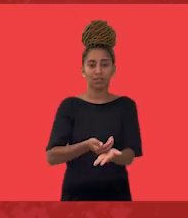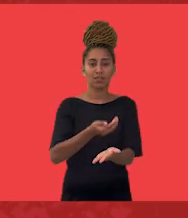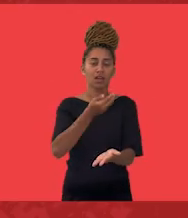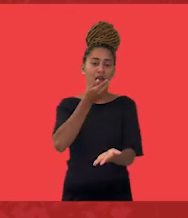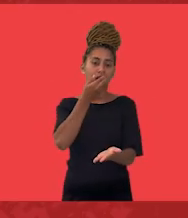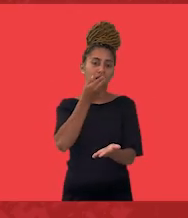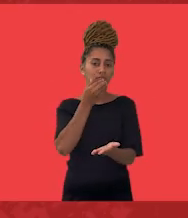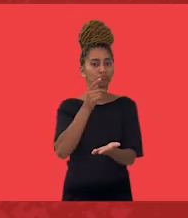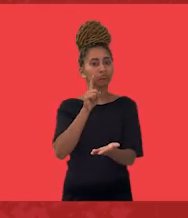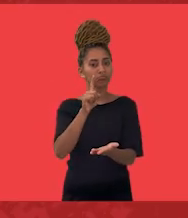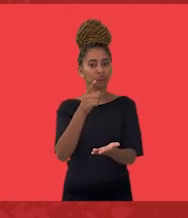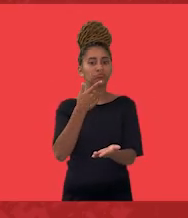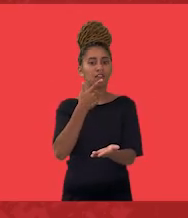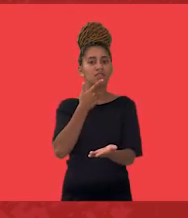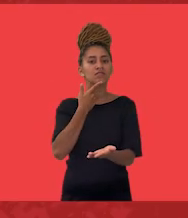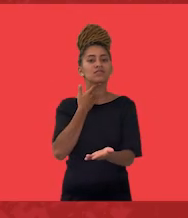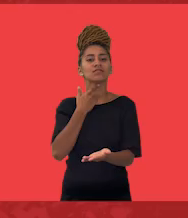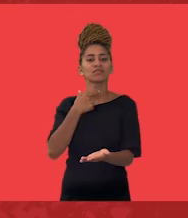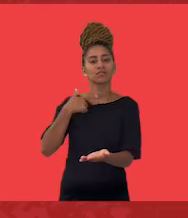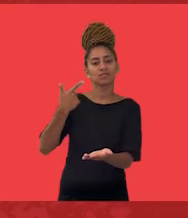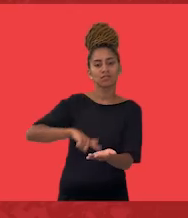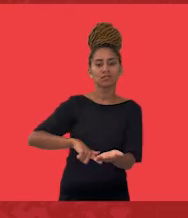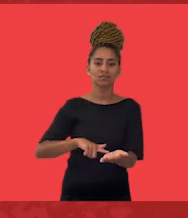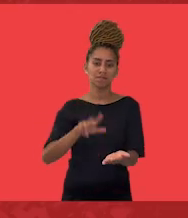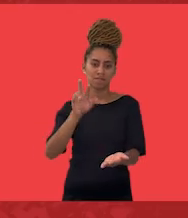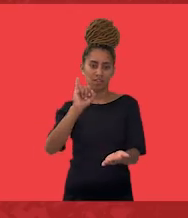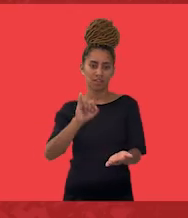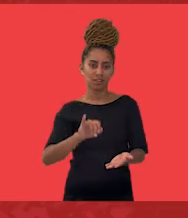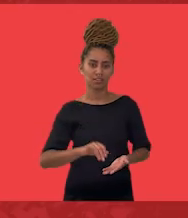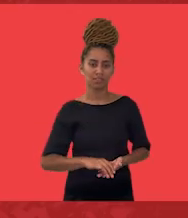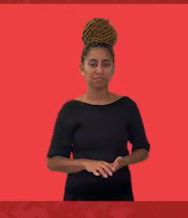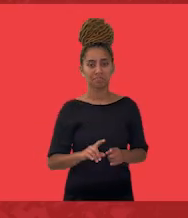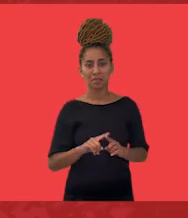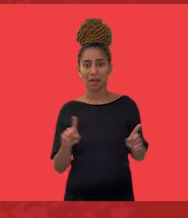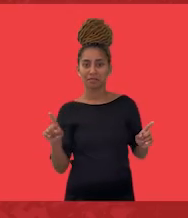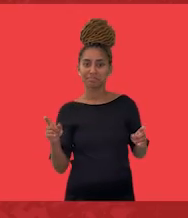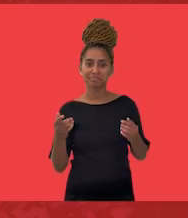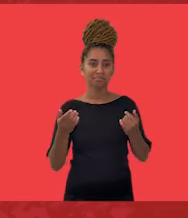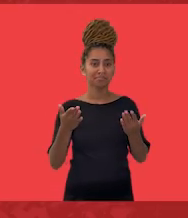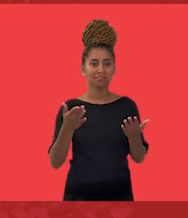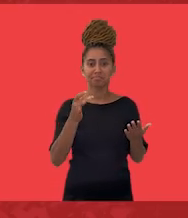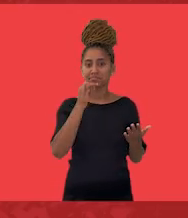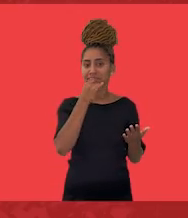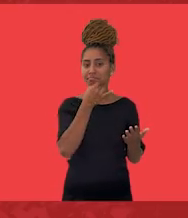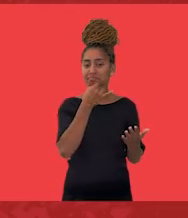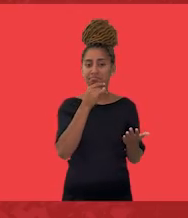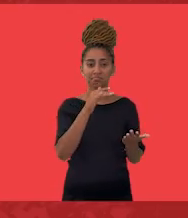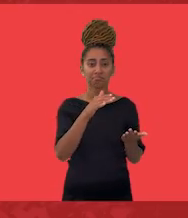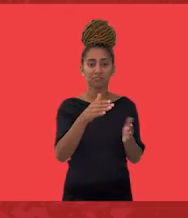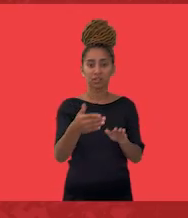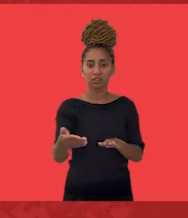um mapa. Lugar onde seria doce voltar.